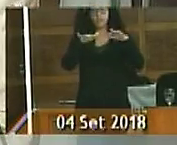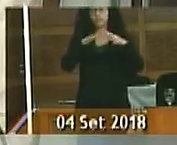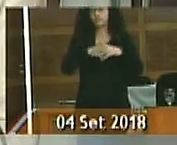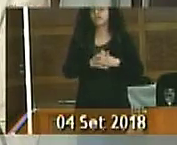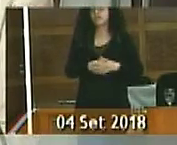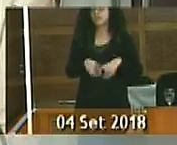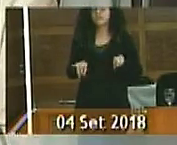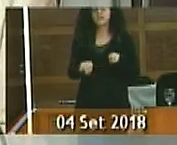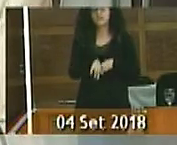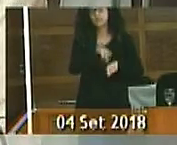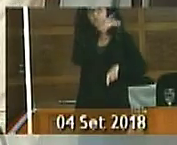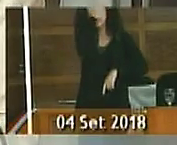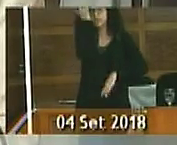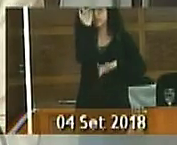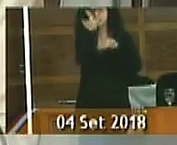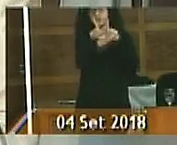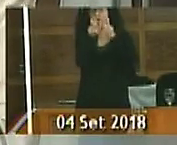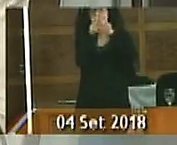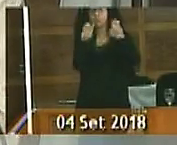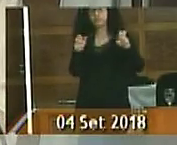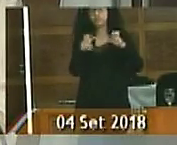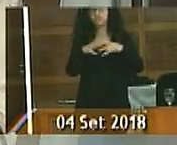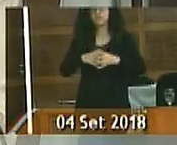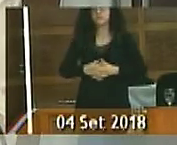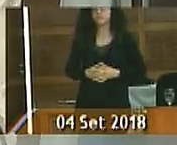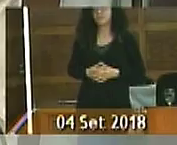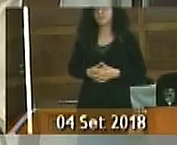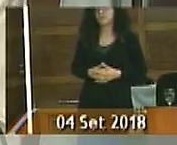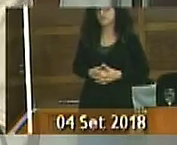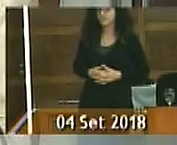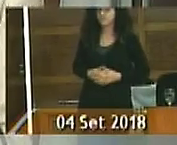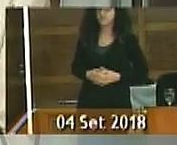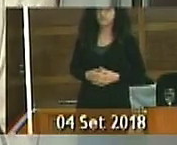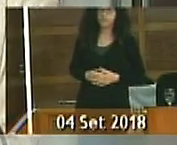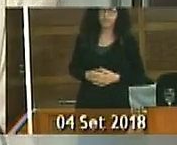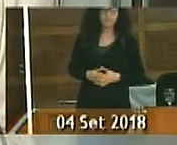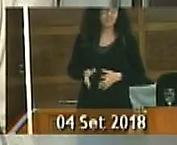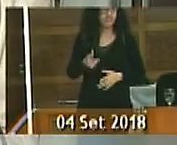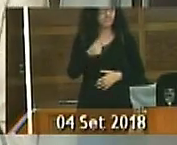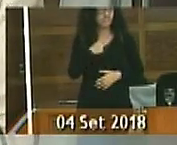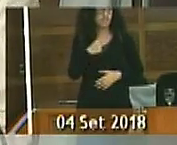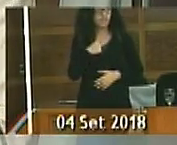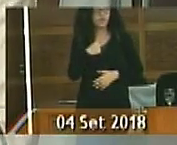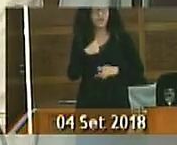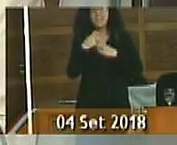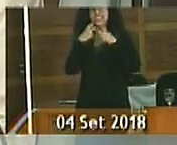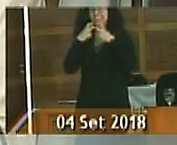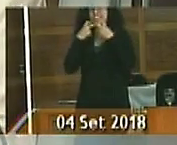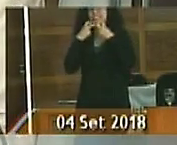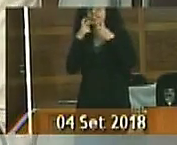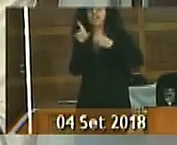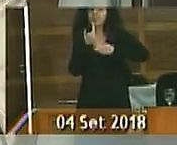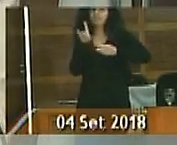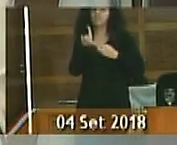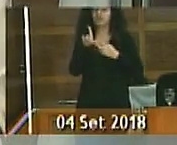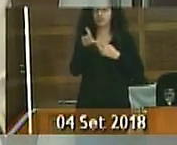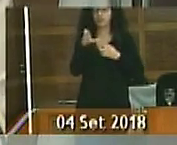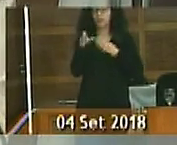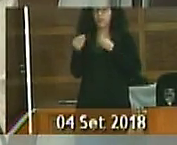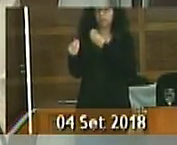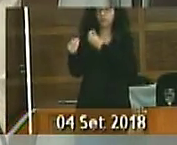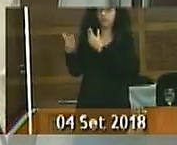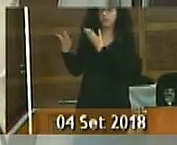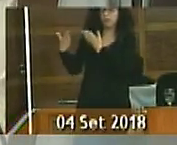assistindo e a quem nos assiste pela TV Câmara. Bom, não vou gritar como Canindé não, Canindé gosta de gritar, né?